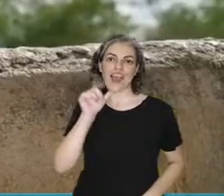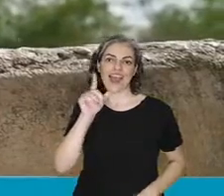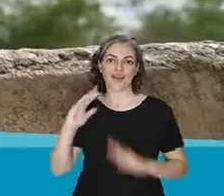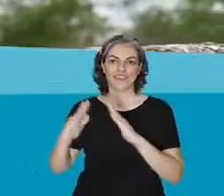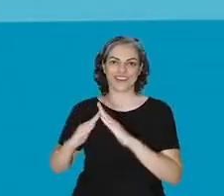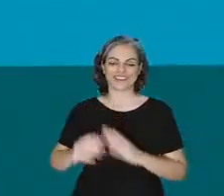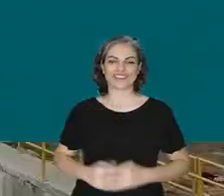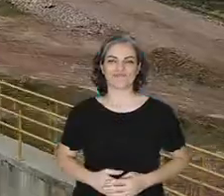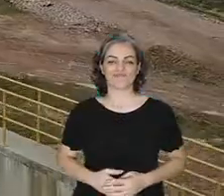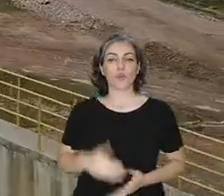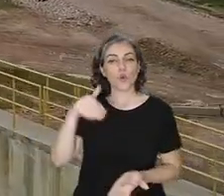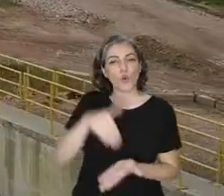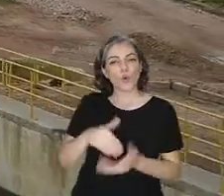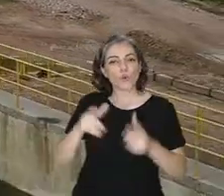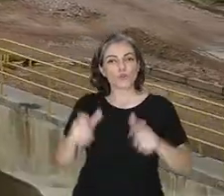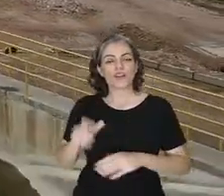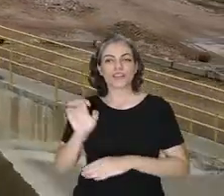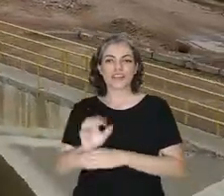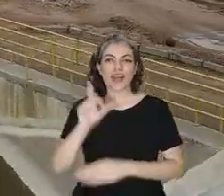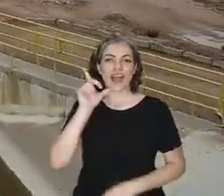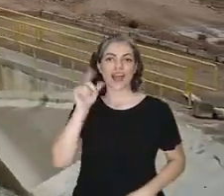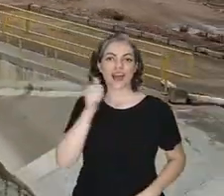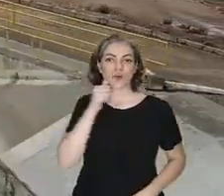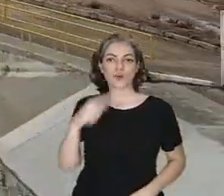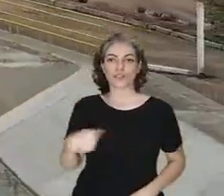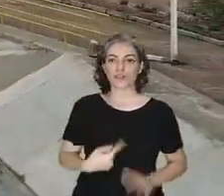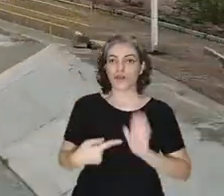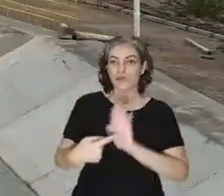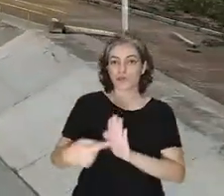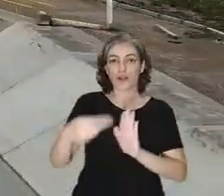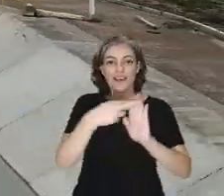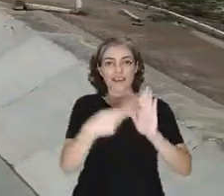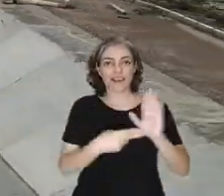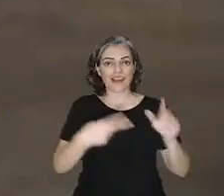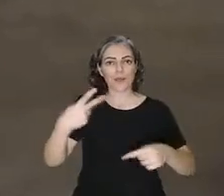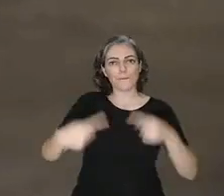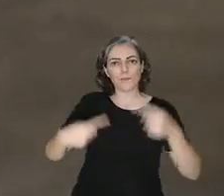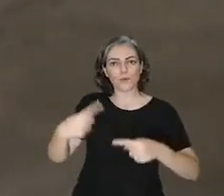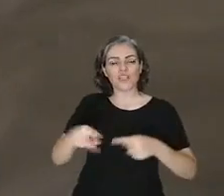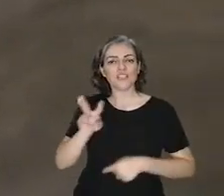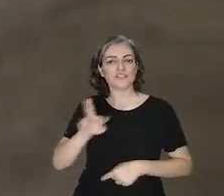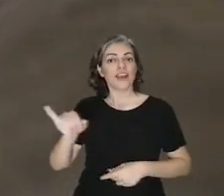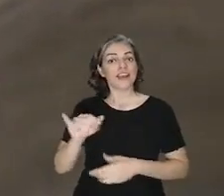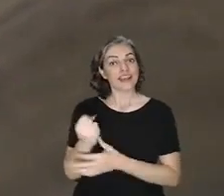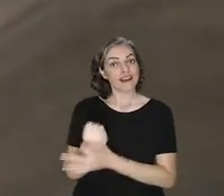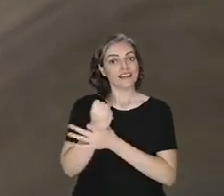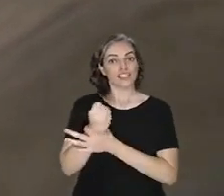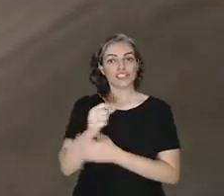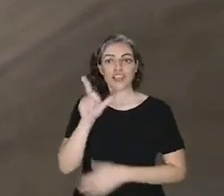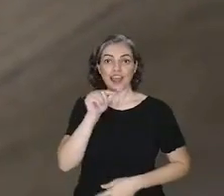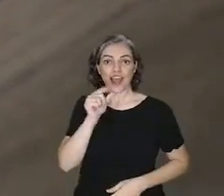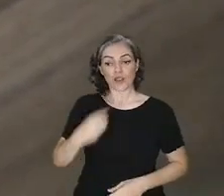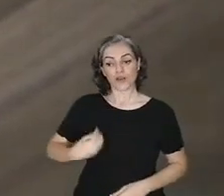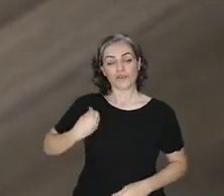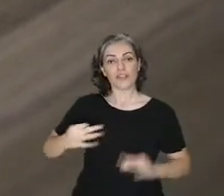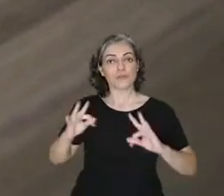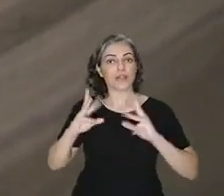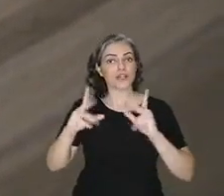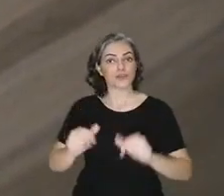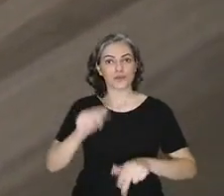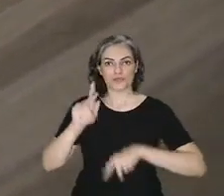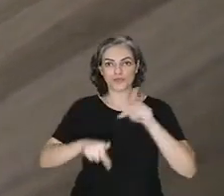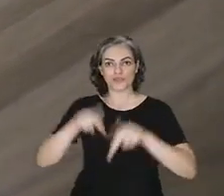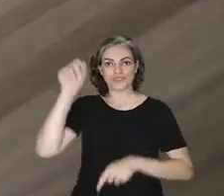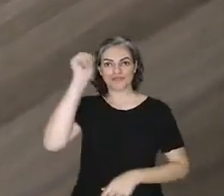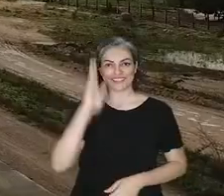de brasileiras e nosso último destino foi Alagoas apresentamos o Marco hídrico uma política que vai garantir abastecimento de